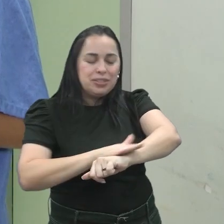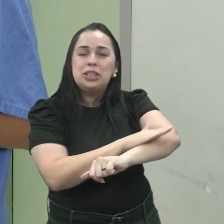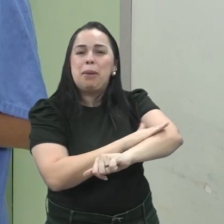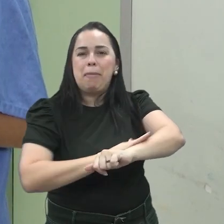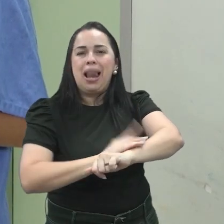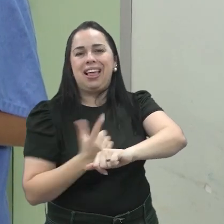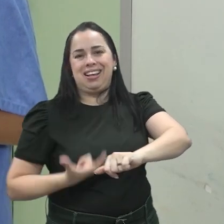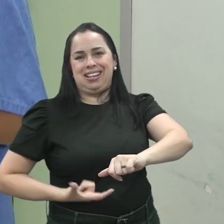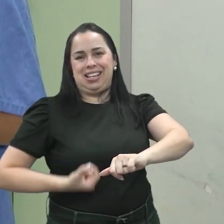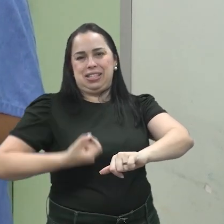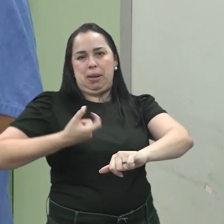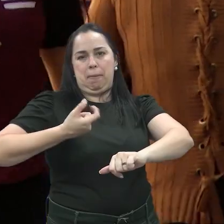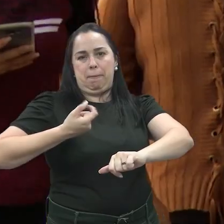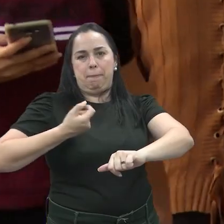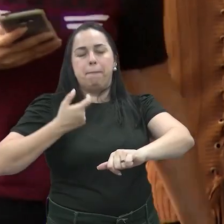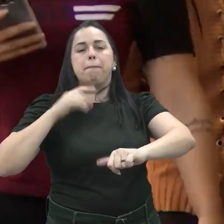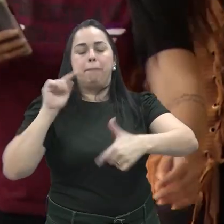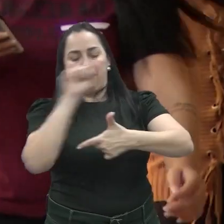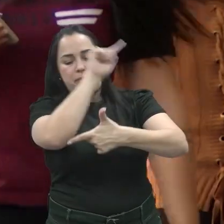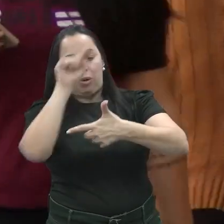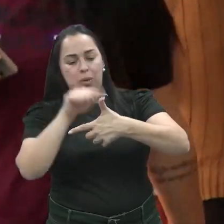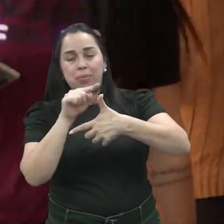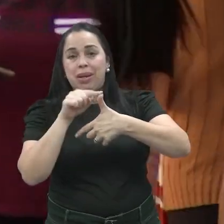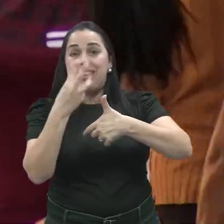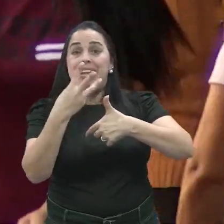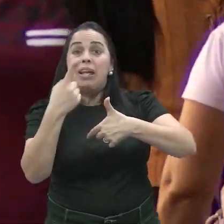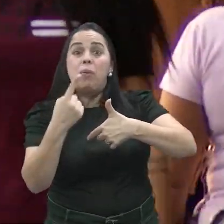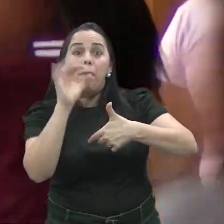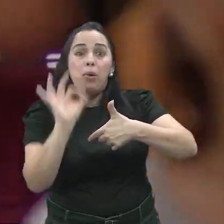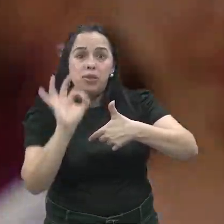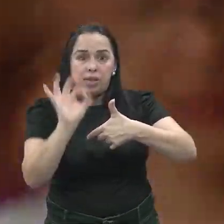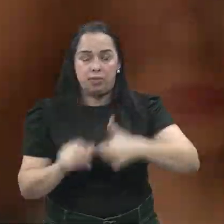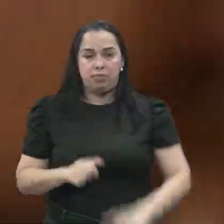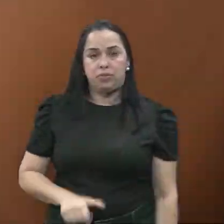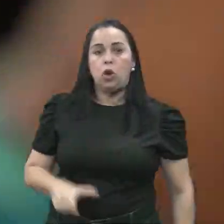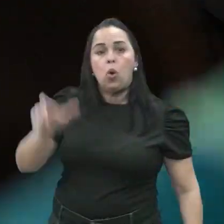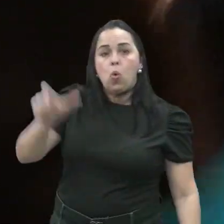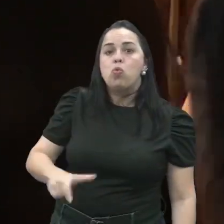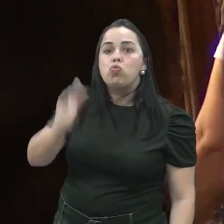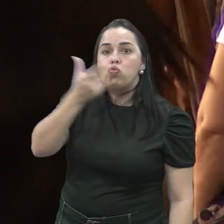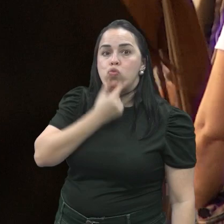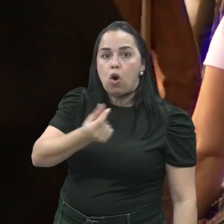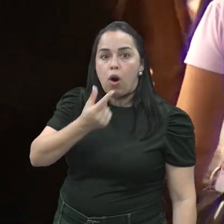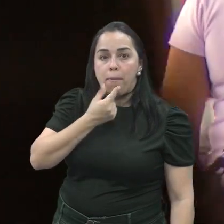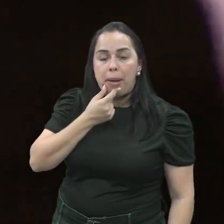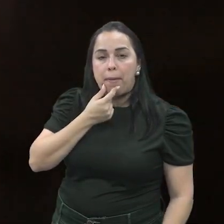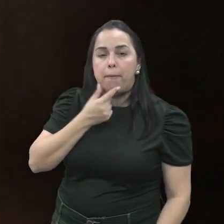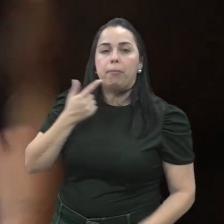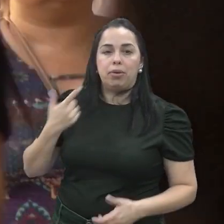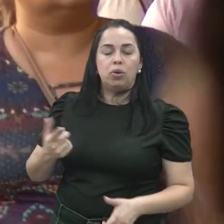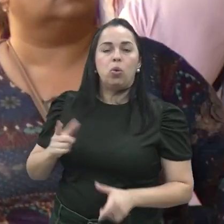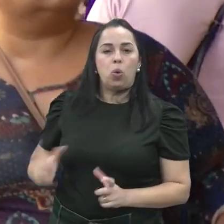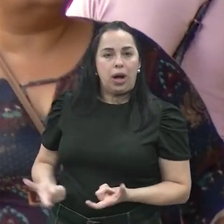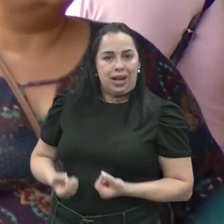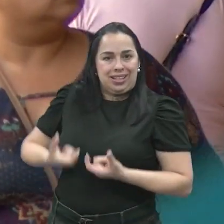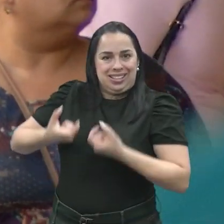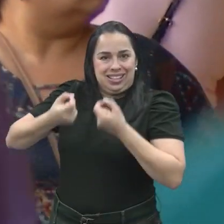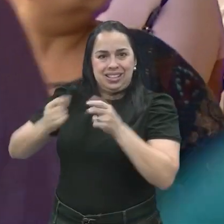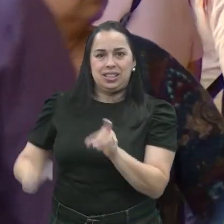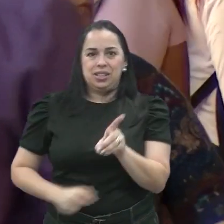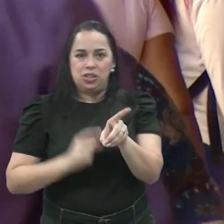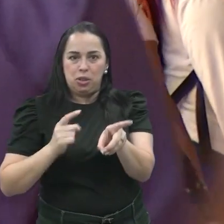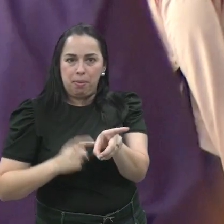pele não melanoma, que representa mais de 31% dos casos. Entre os homens, o tipo mais comum de câncer é o